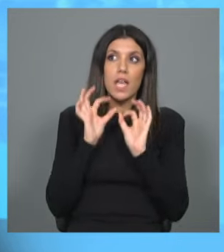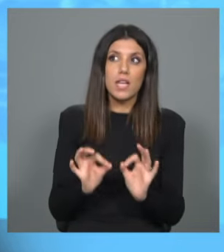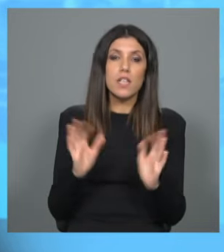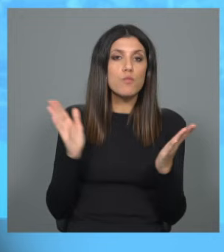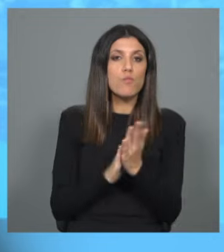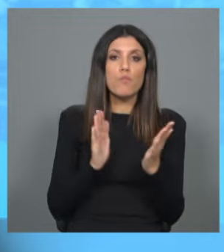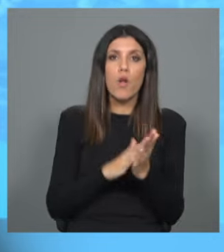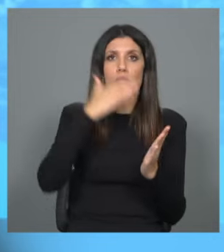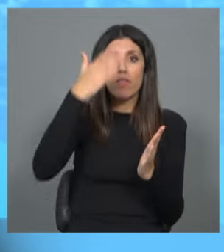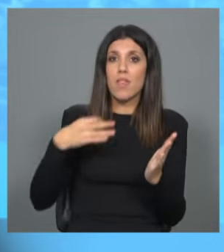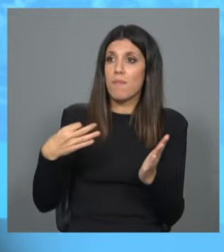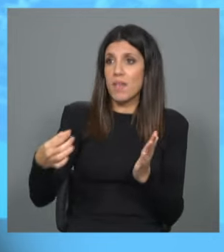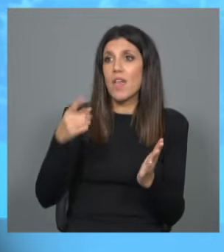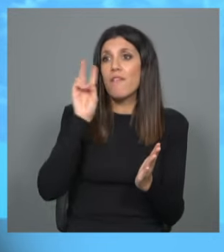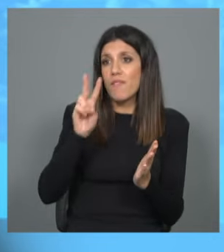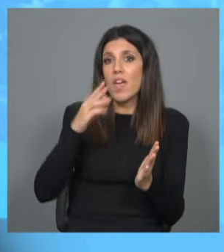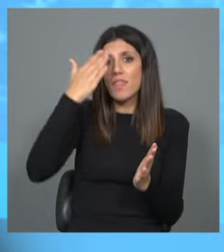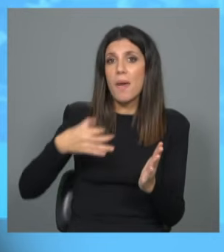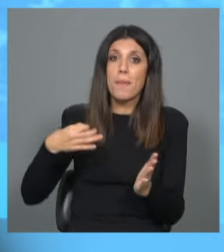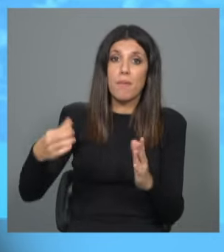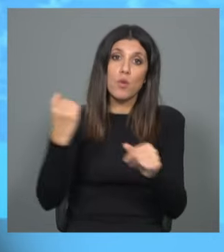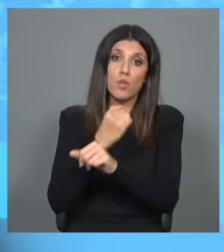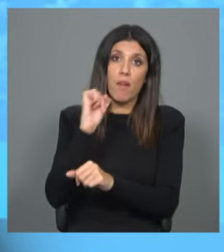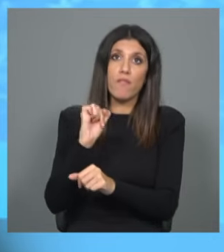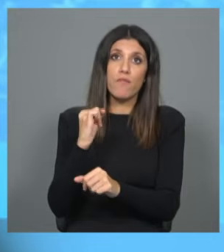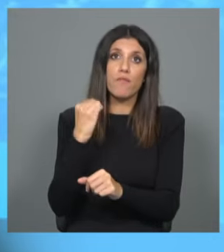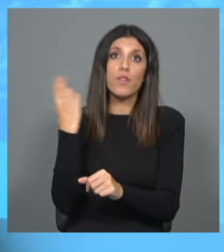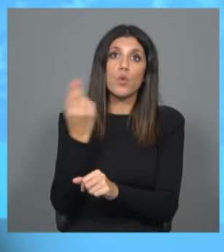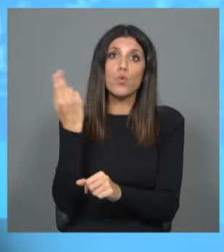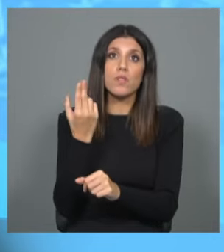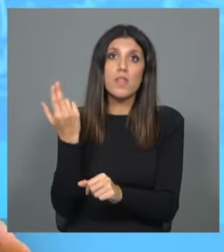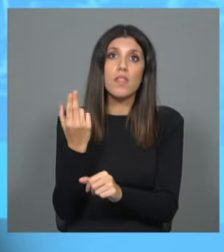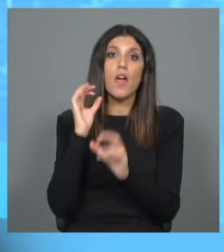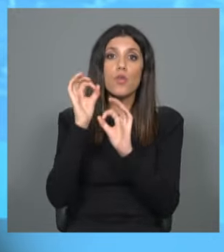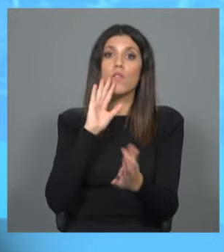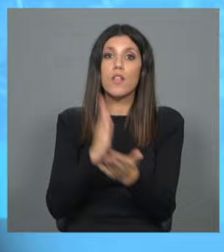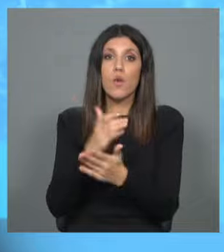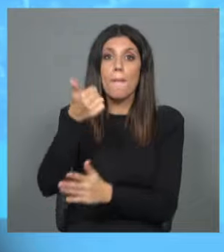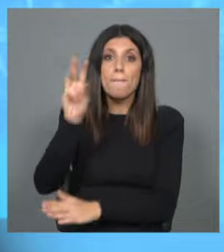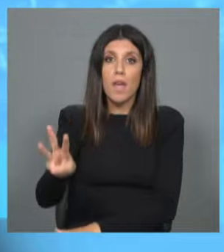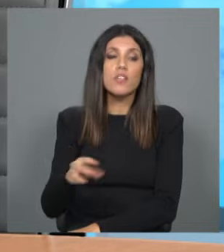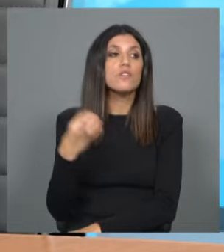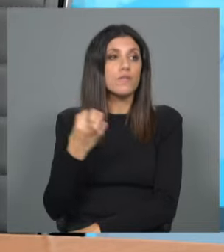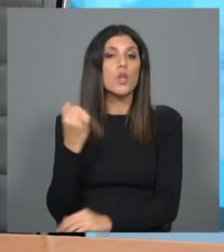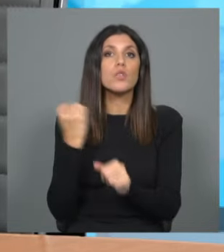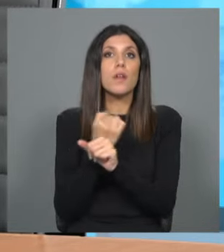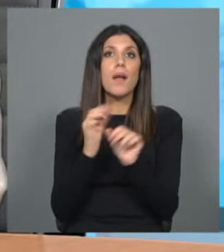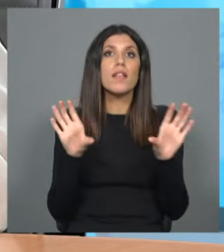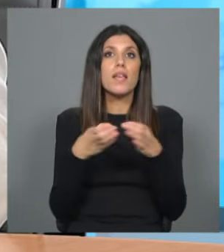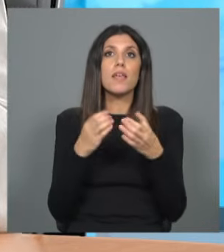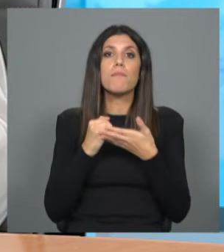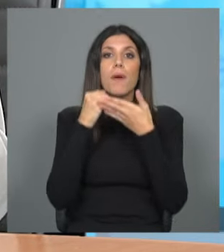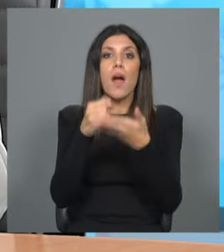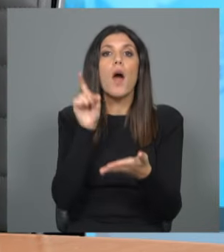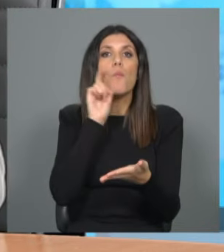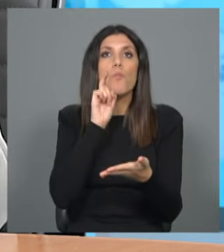todos os dias com o trabalho que desenvolvem na Unidade de Cuidados Paliativos em Beja, não é? Onde sim, eu trabalho numa equipa comunitária de suporte. Nós